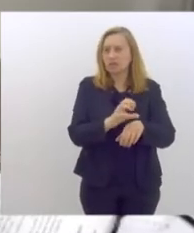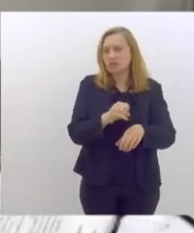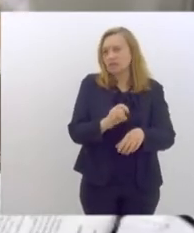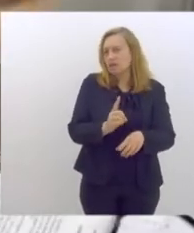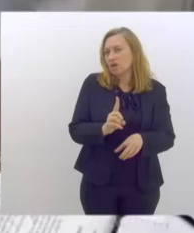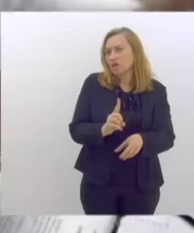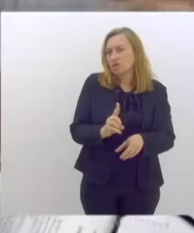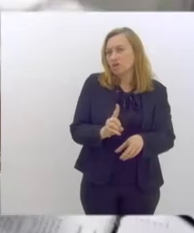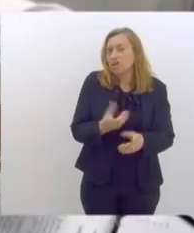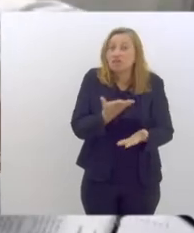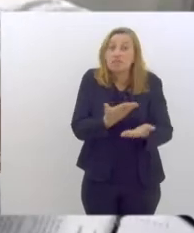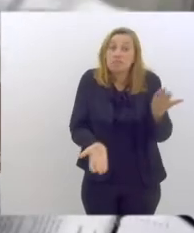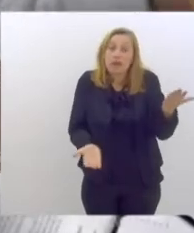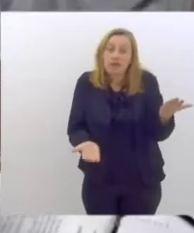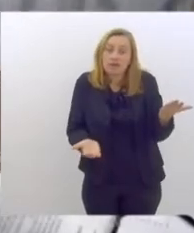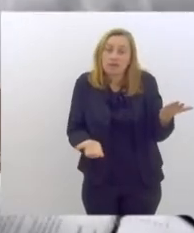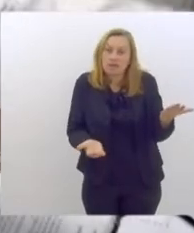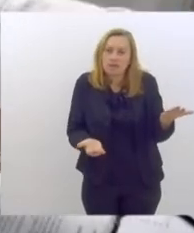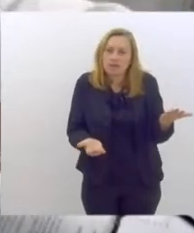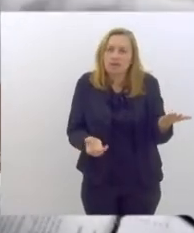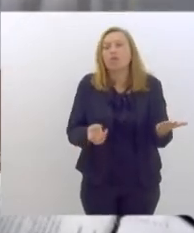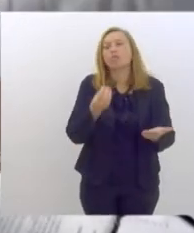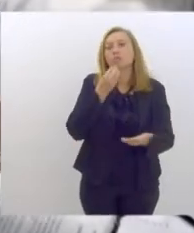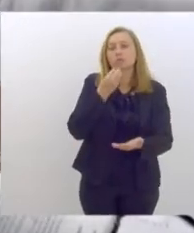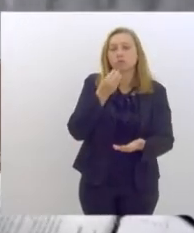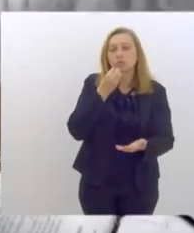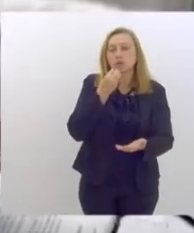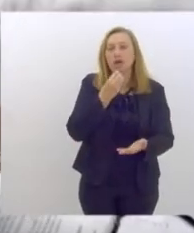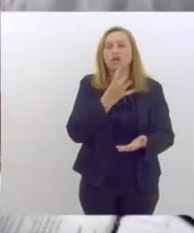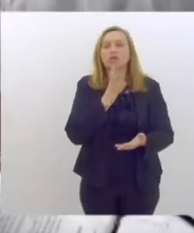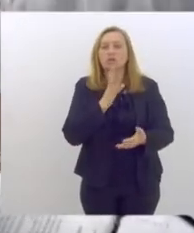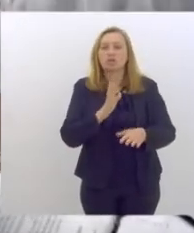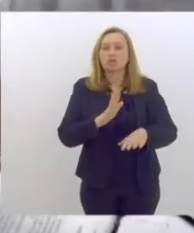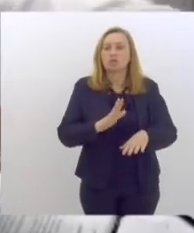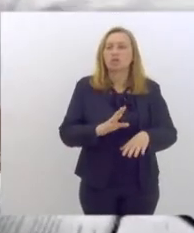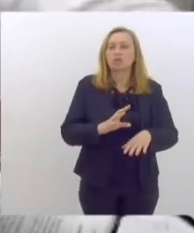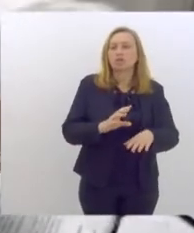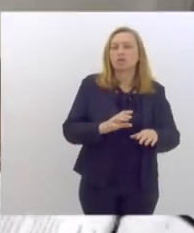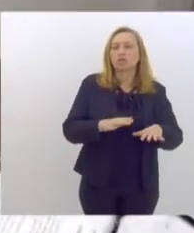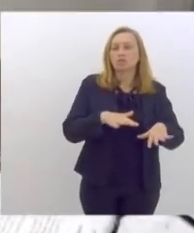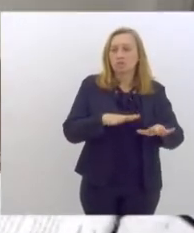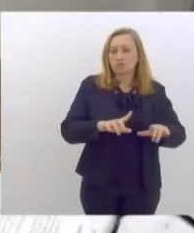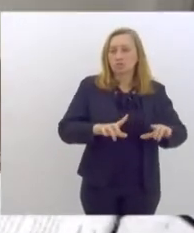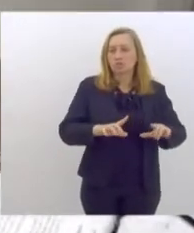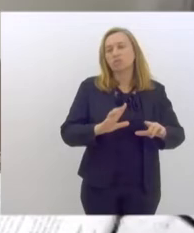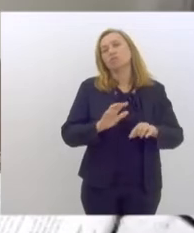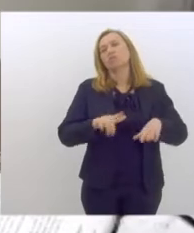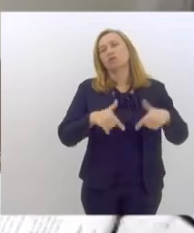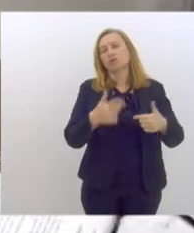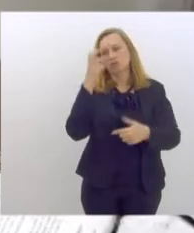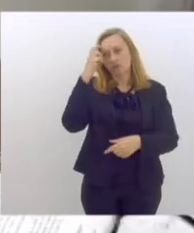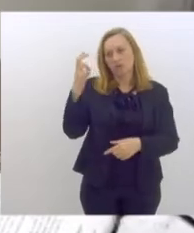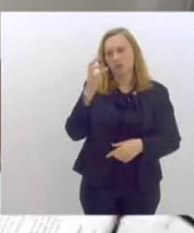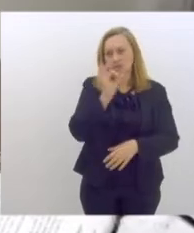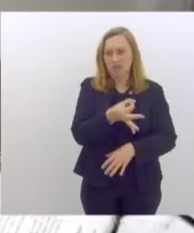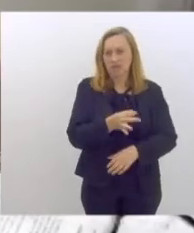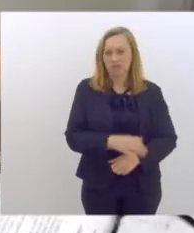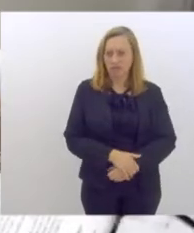senão ele perde a chance de reconhecer alguma manifestação cultural esse tecido e